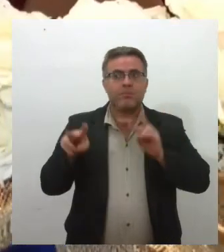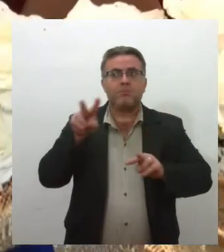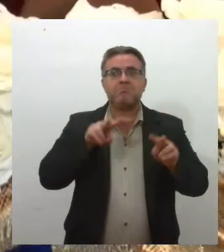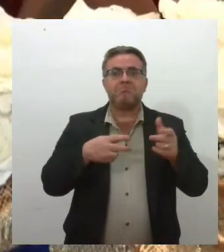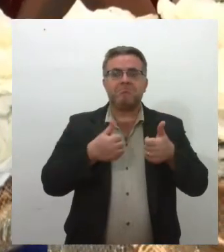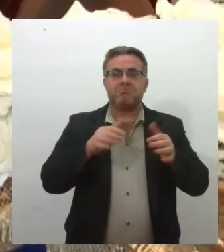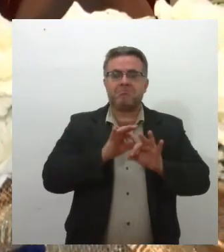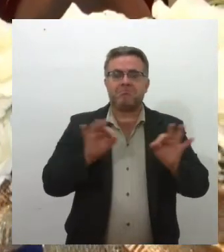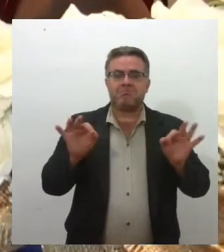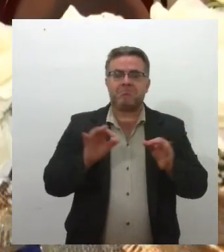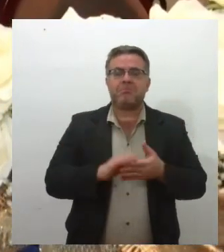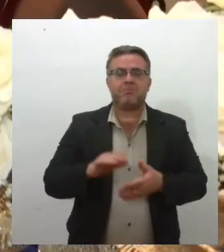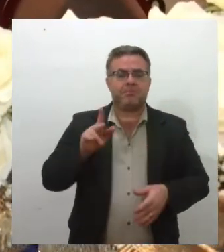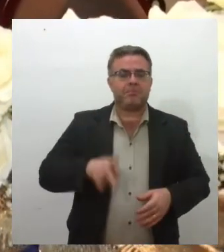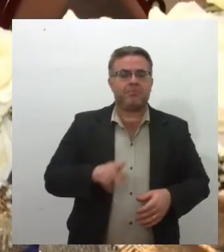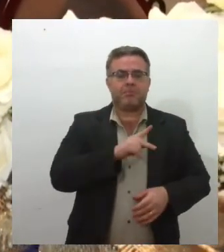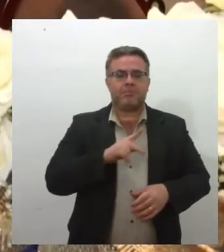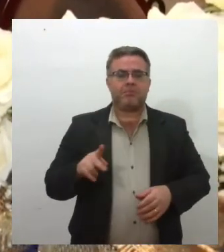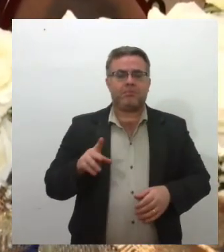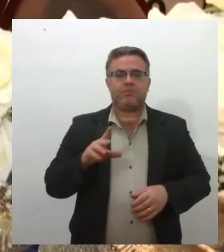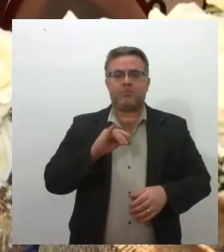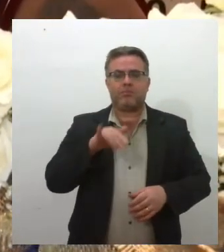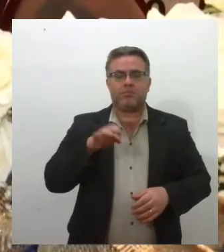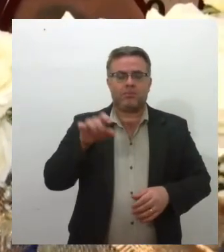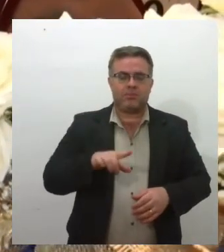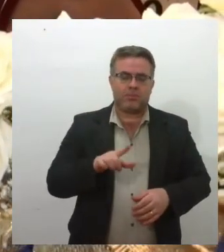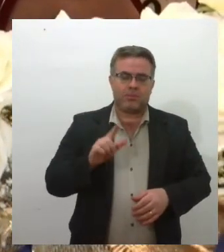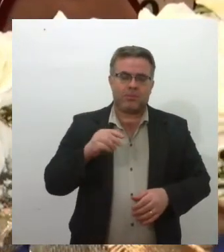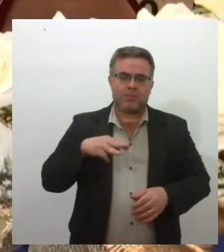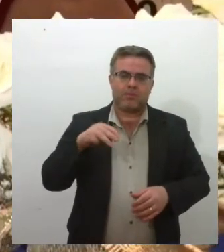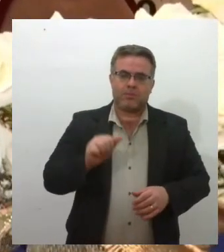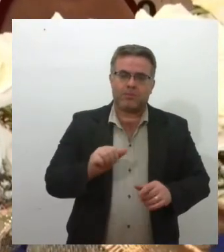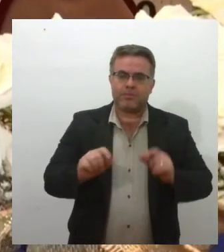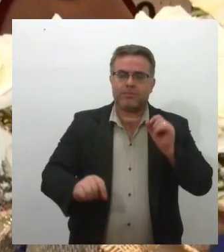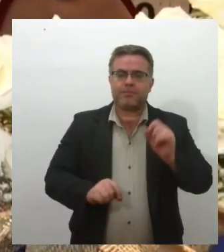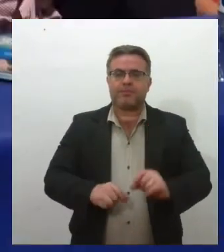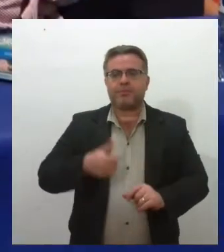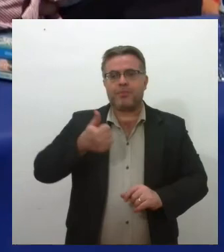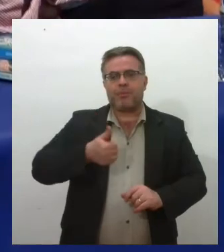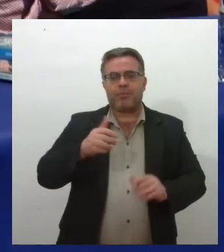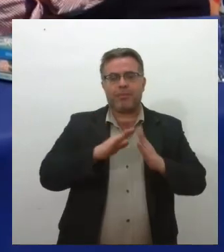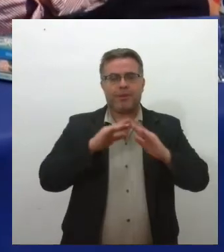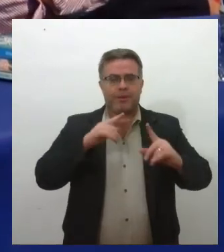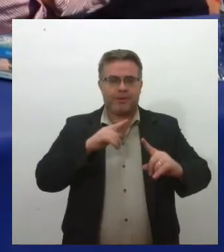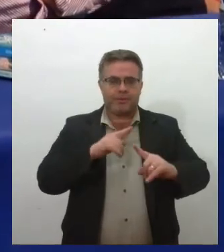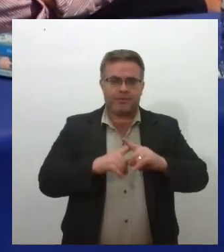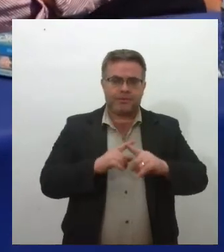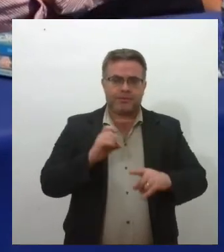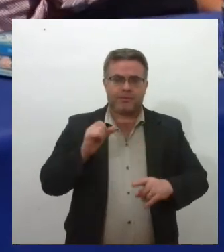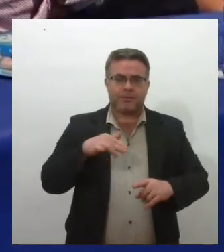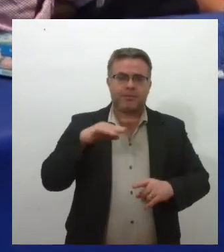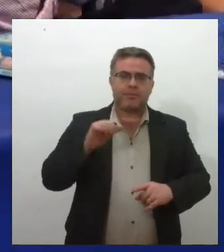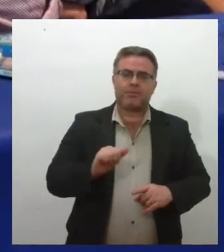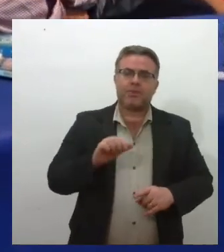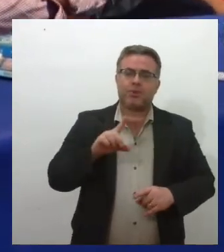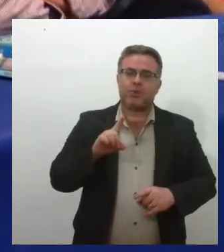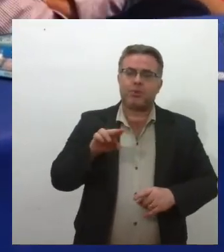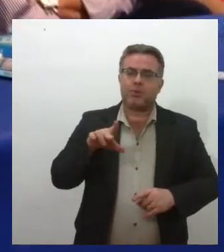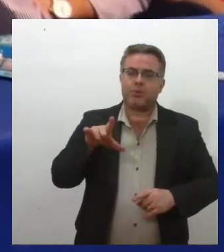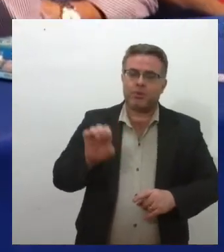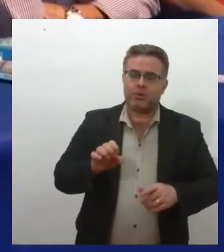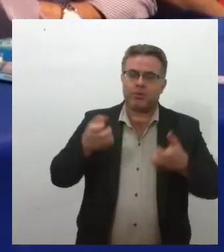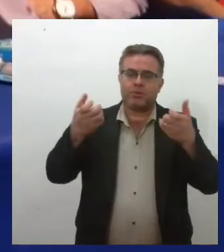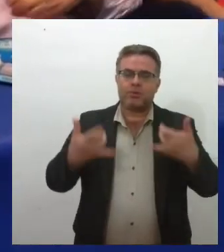O pároco José Lima Santana, que dirige a primeira igreja com o nome de Santa Dulce dos Pobres, falou sobre